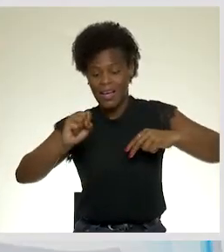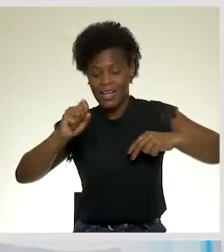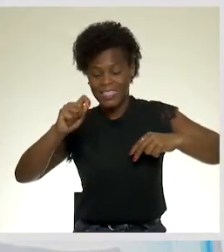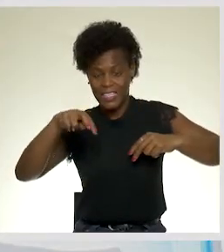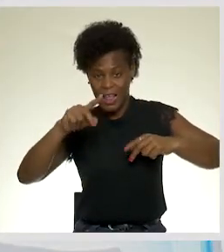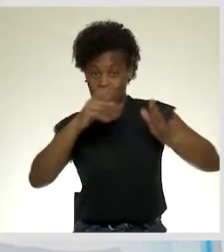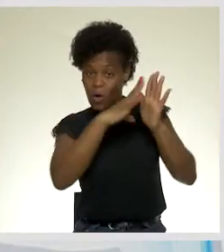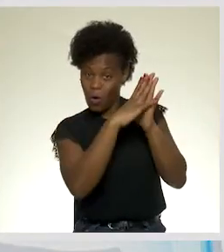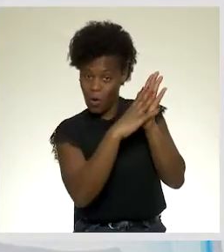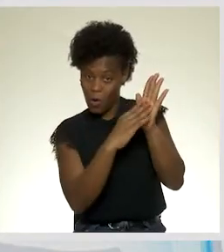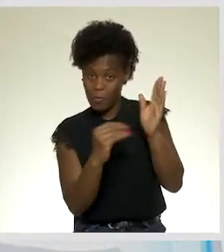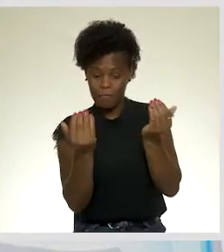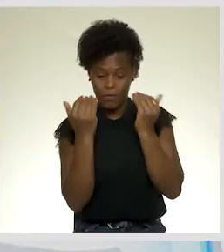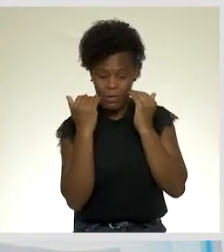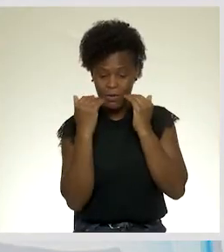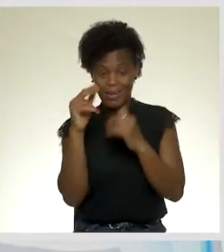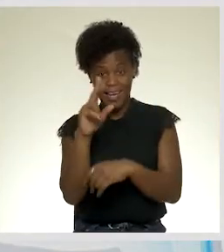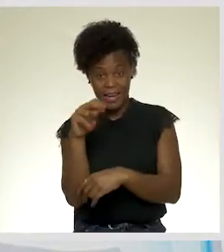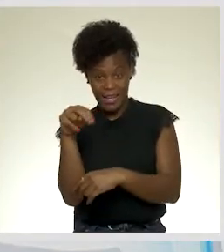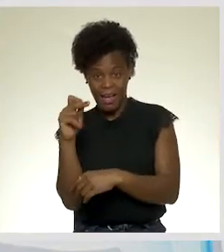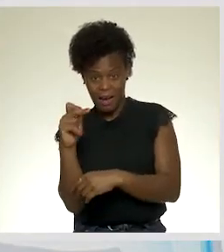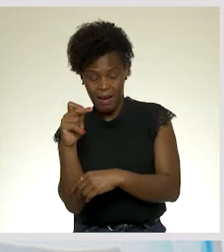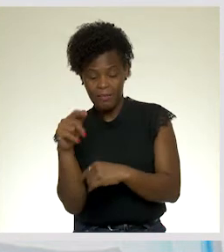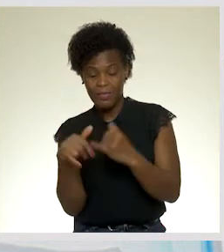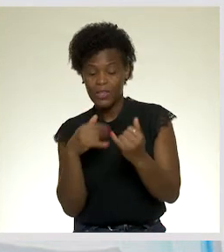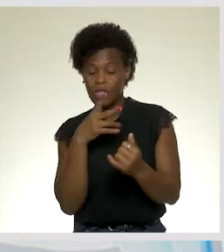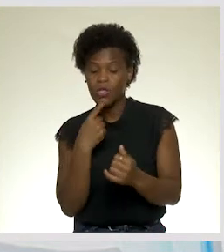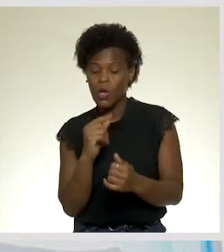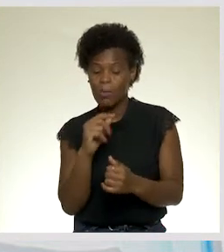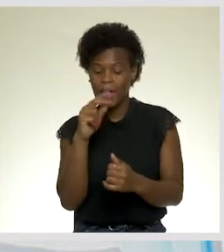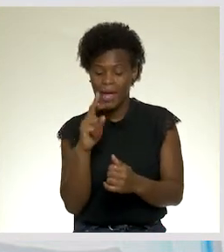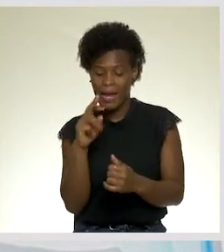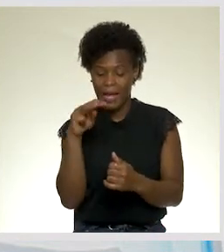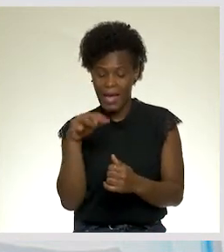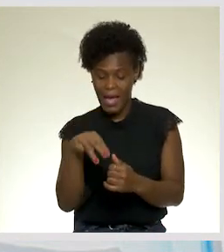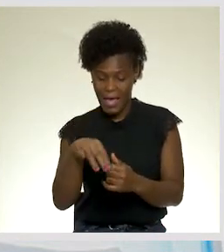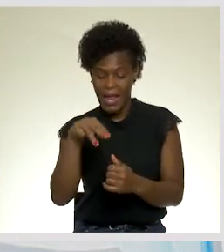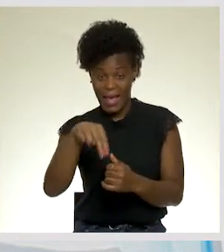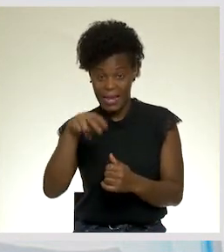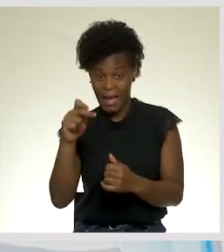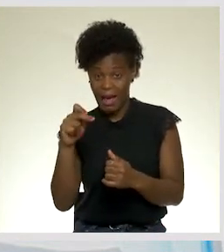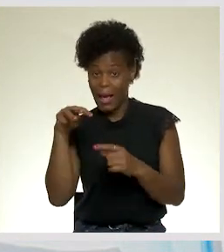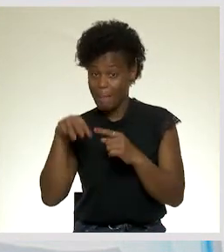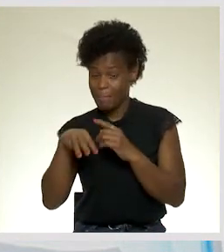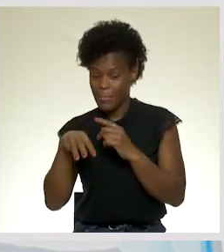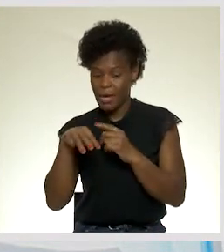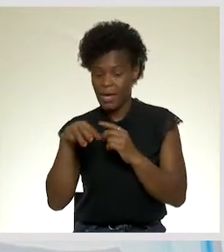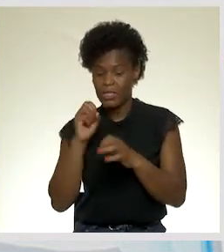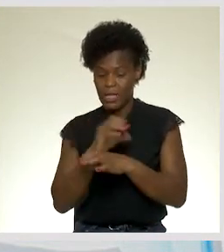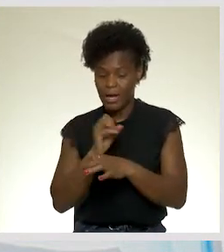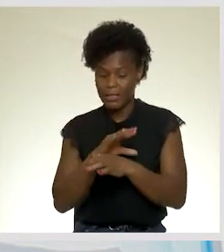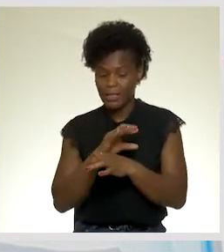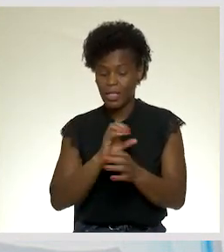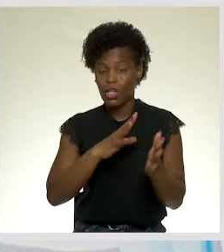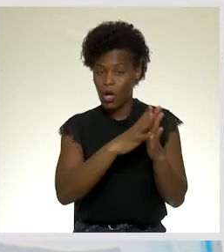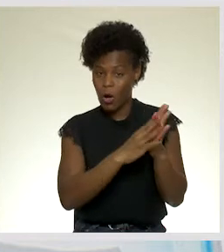essa informação genética através de um RNA, que nós chamamos o RNA mensageiro, e depois esse RNA mensageiro traz